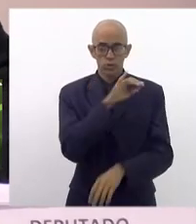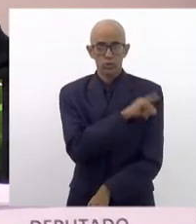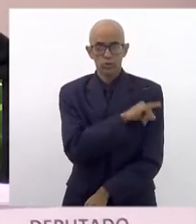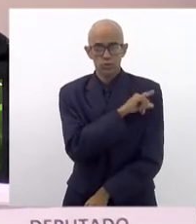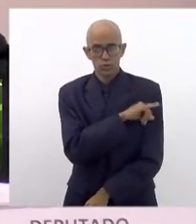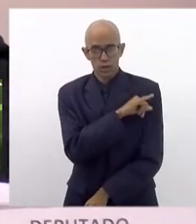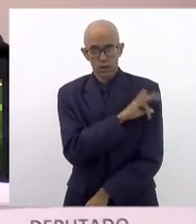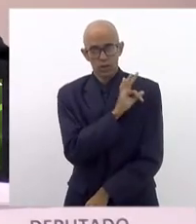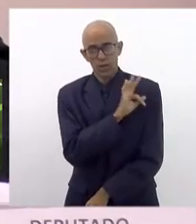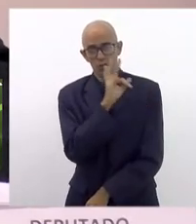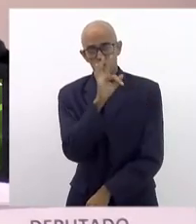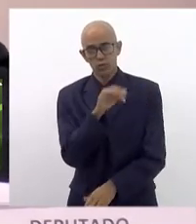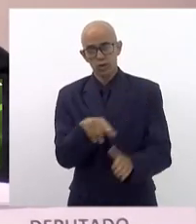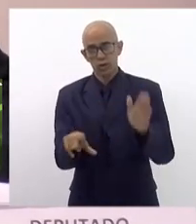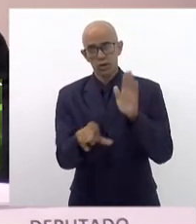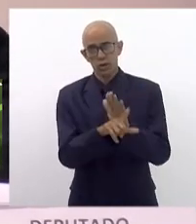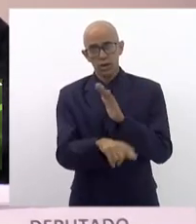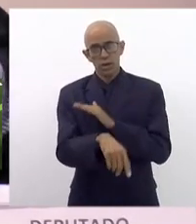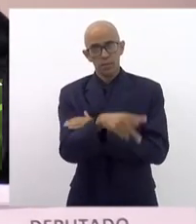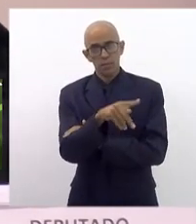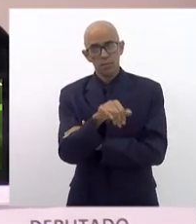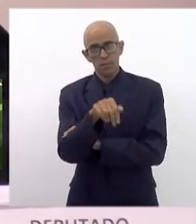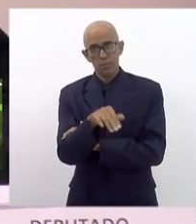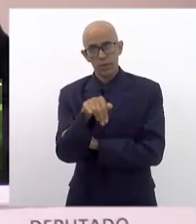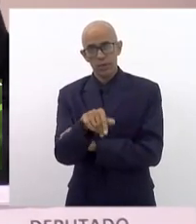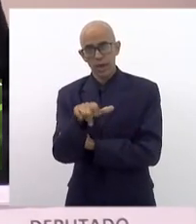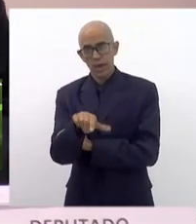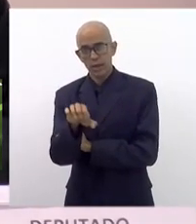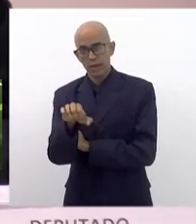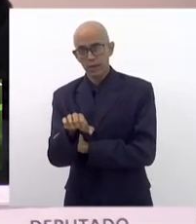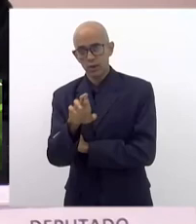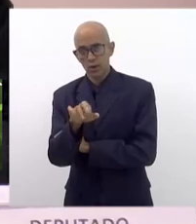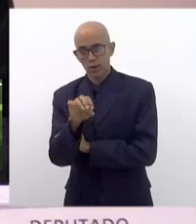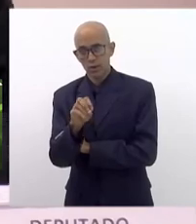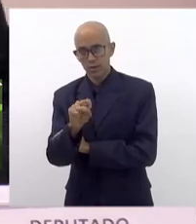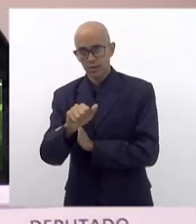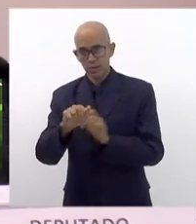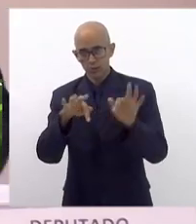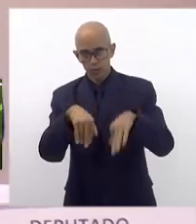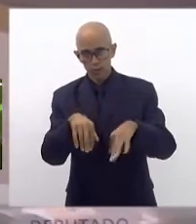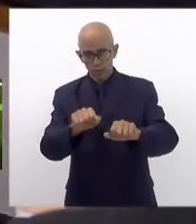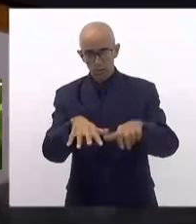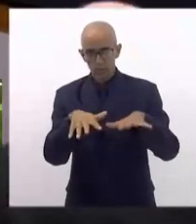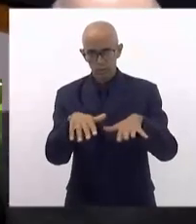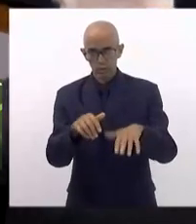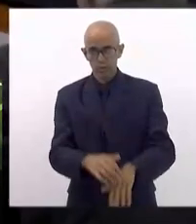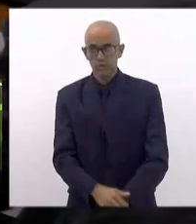a futura lei Luiz Pinguelli Rosa. Muito obrigado. Declaro encerrada a presente audiência pública.